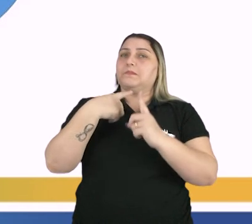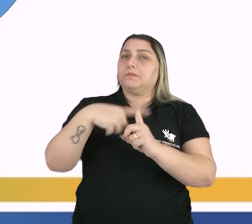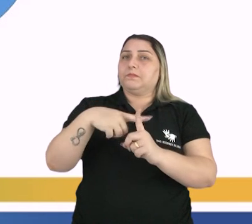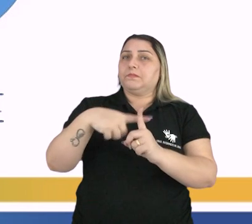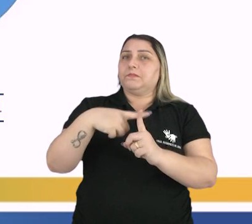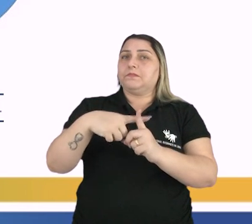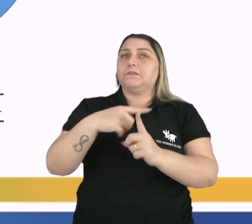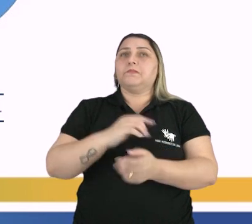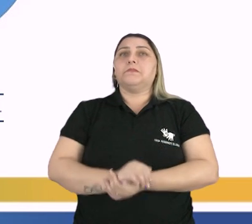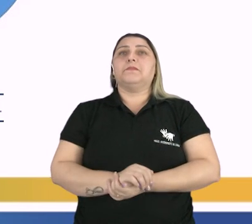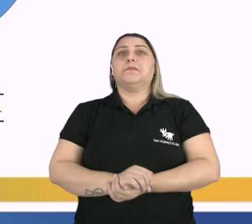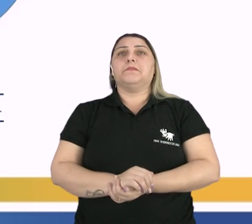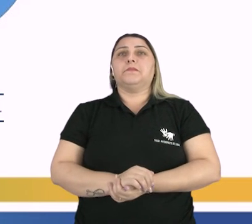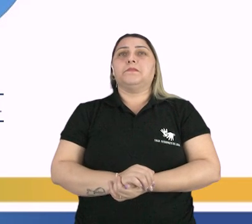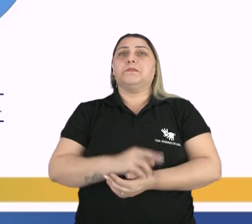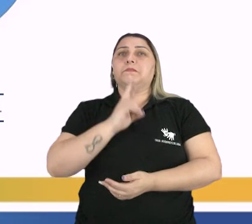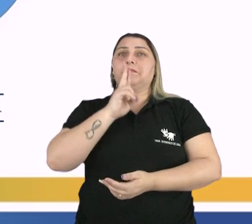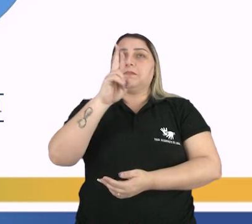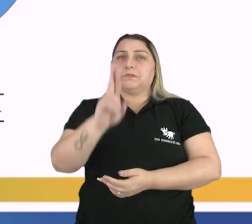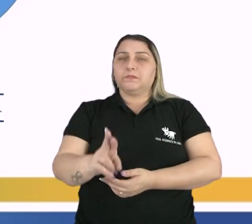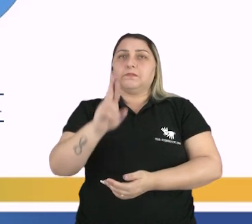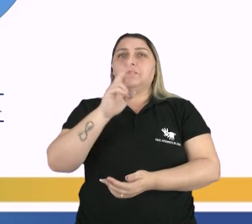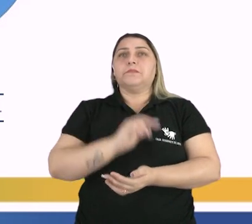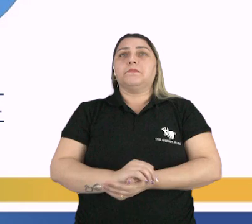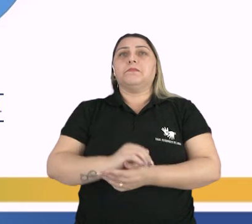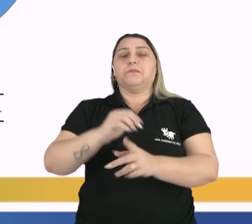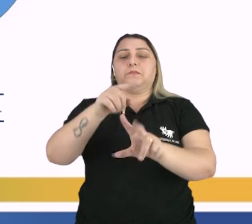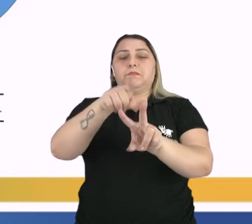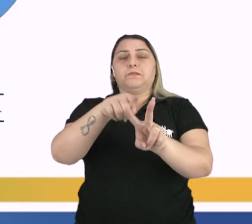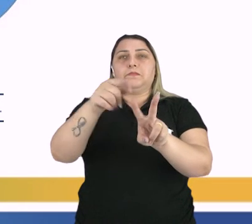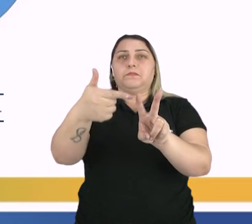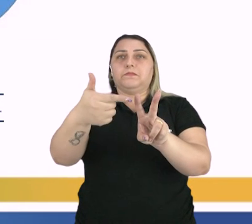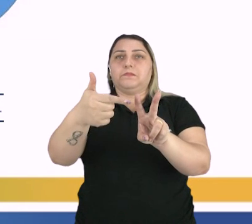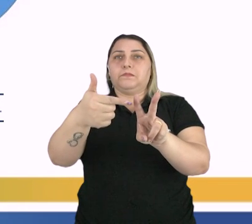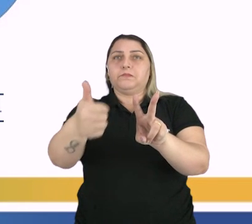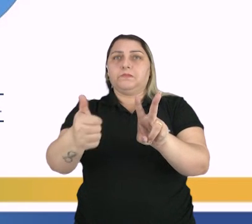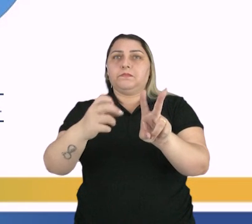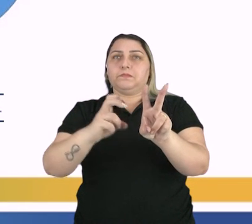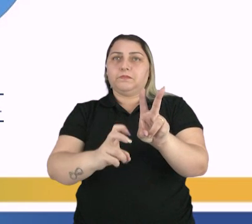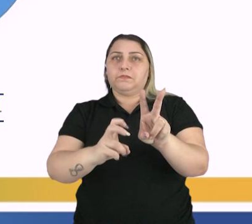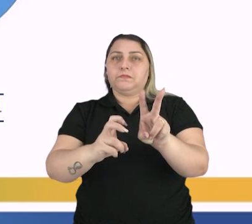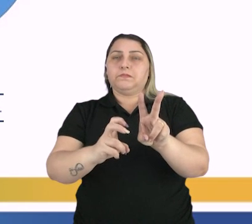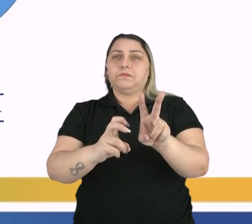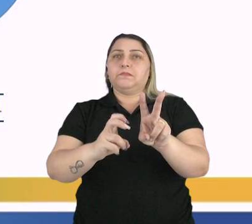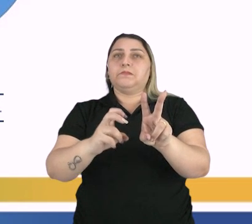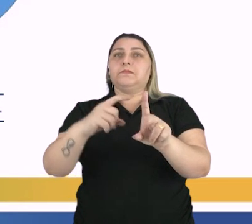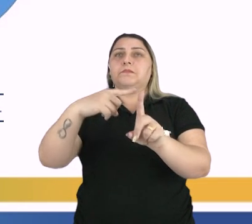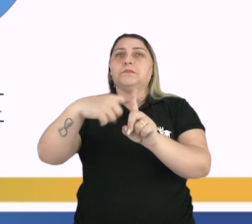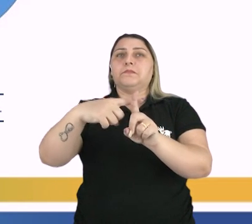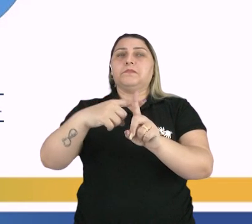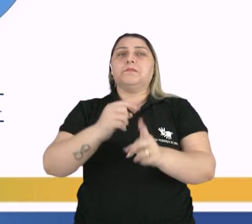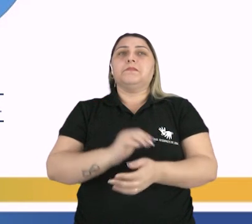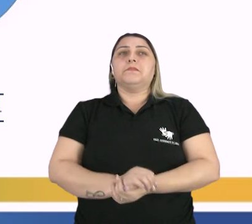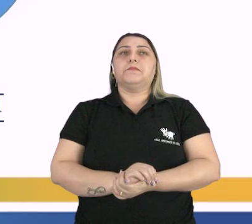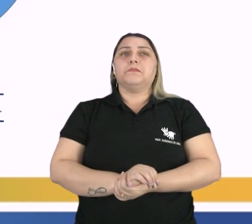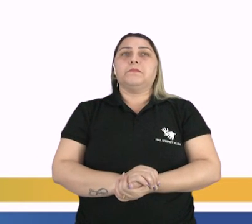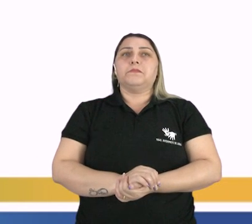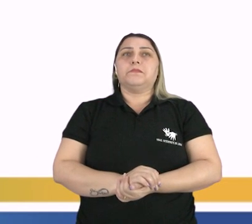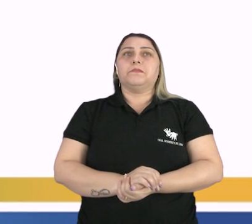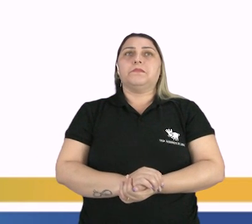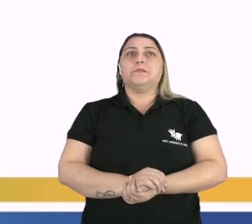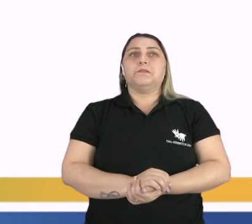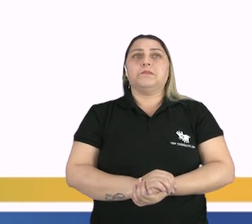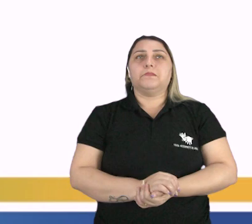aí. Então, a resposta é raiz de 21 sobre 5 positivo. Tá bom?